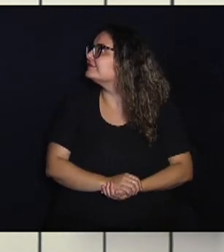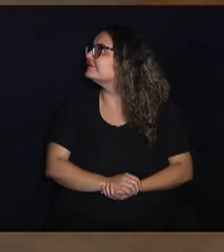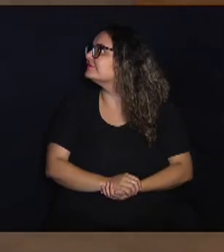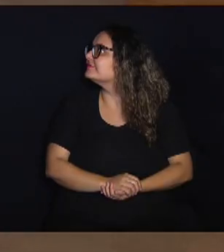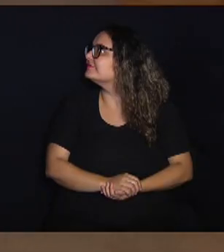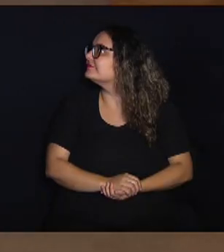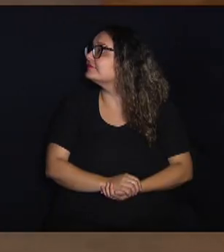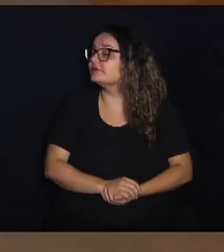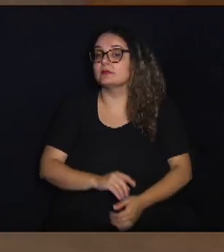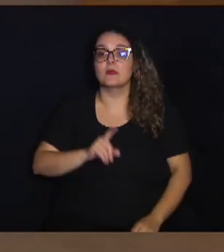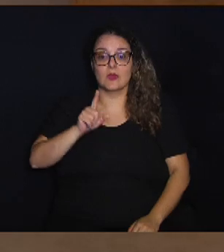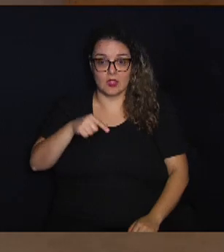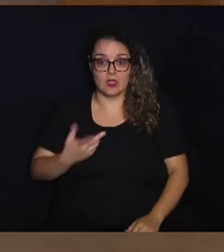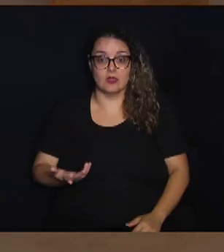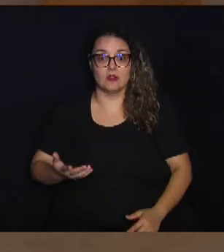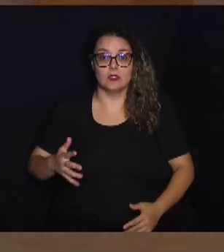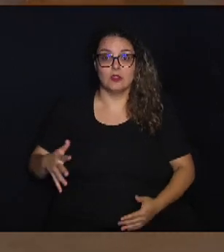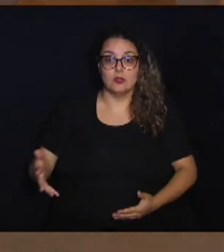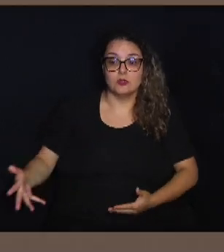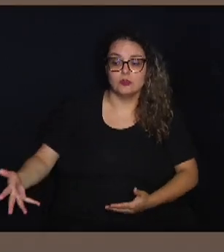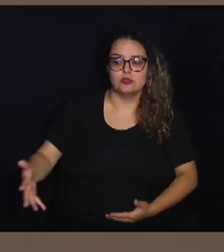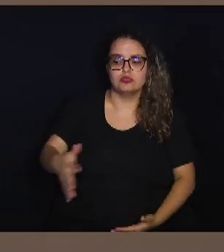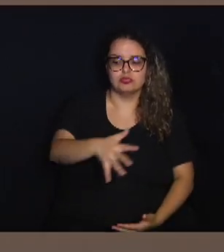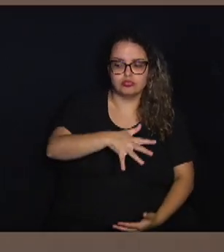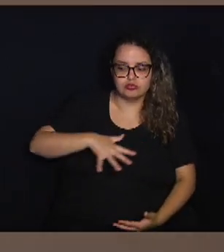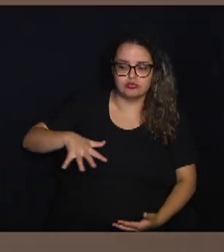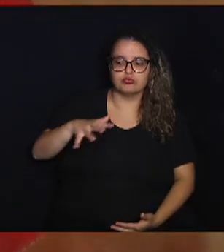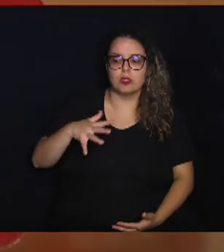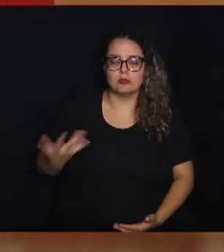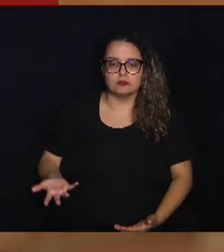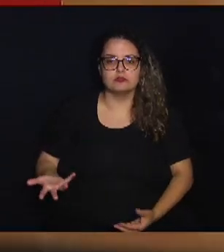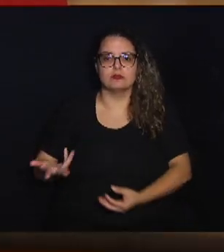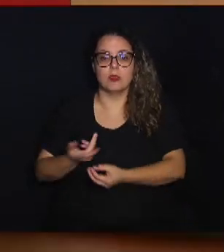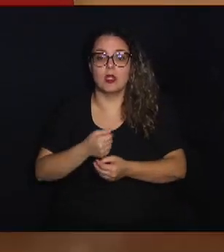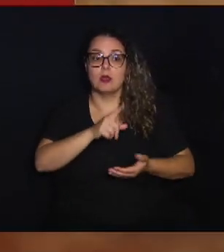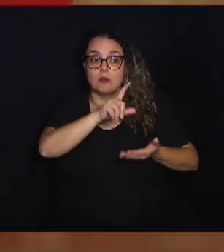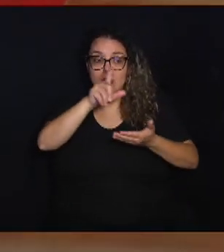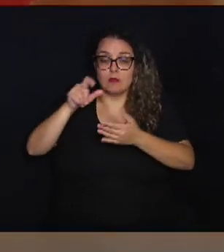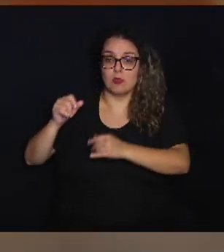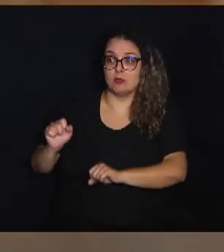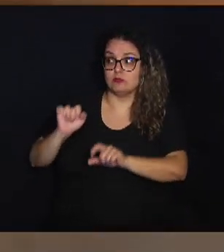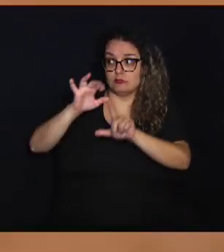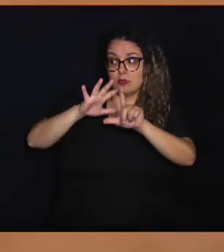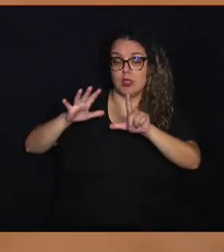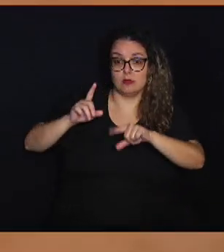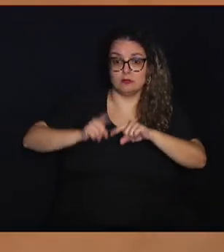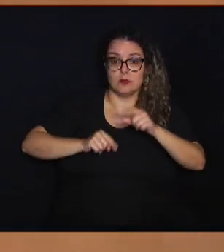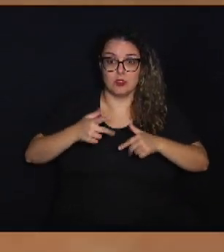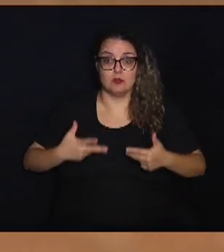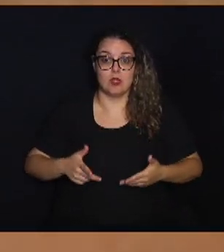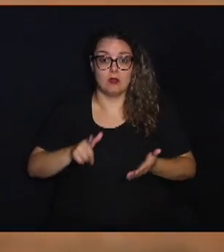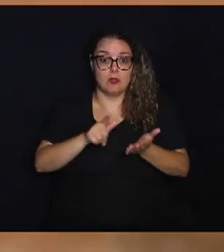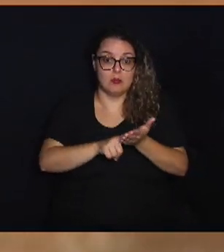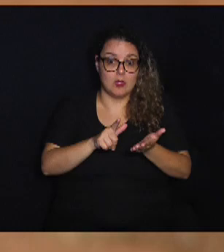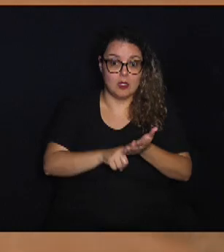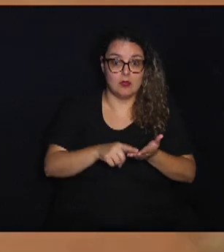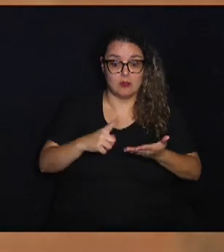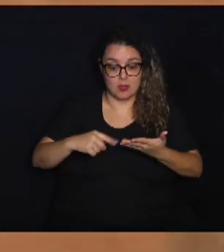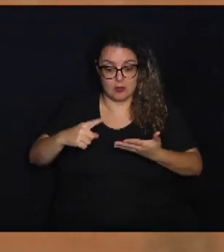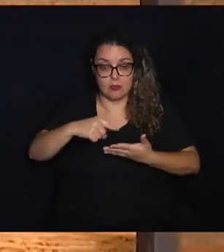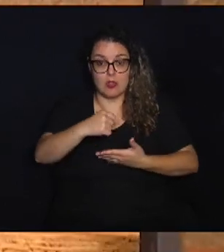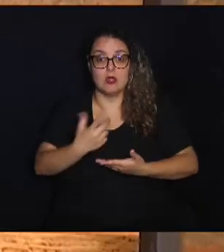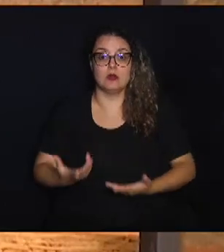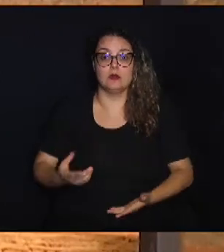É através do universo artístico entre imagens, fotos e materiais como folhas, sementes, arames